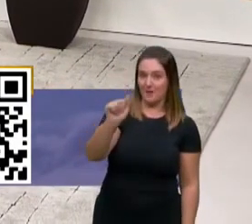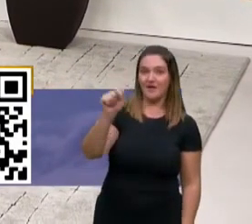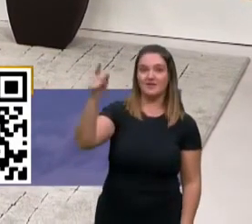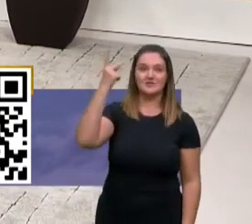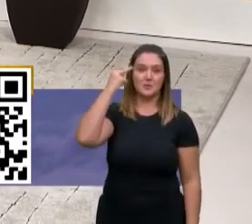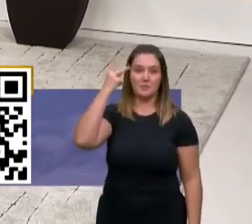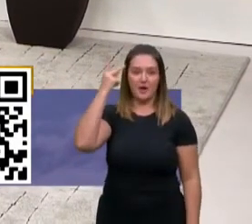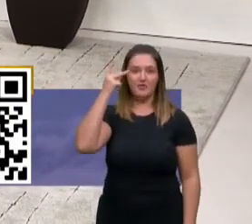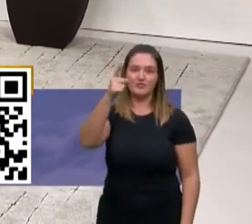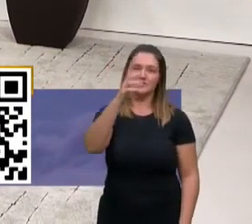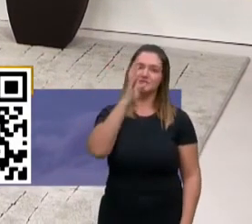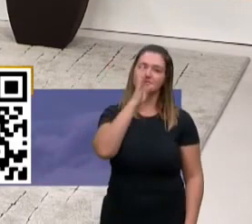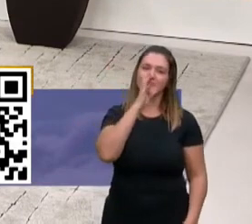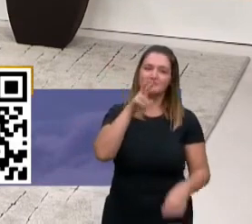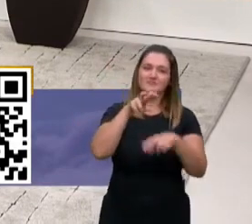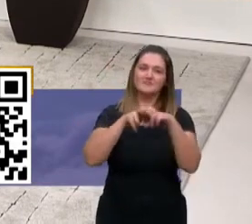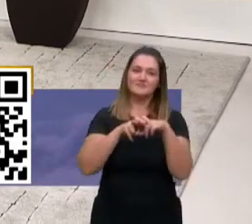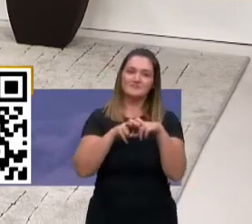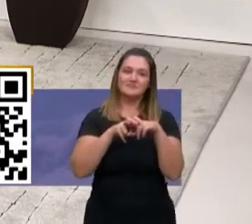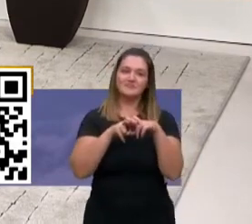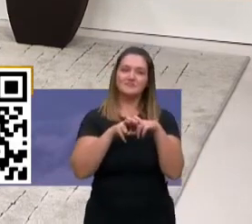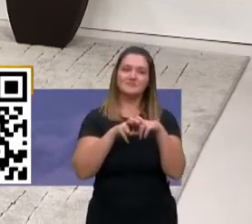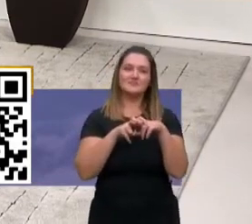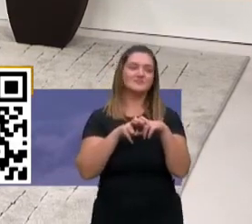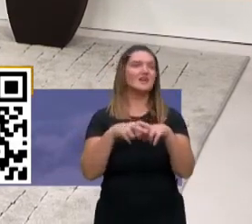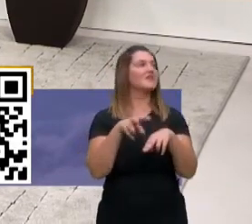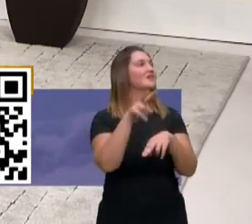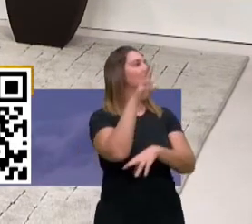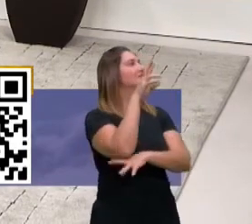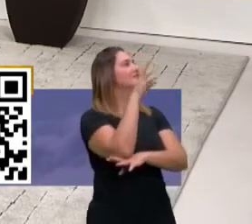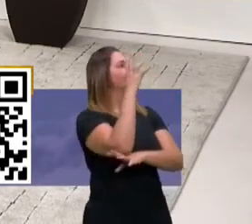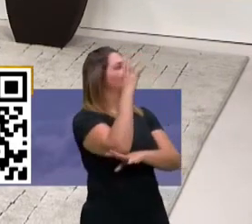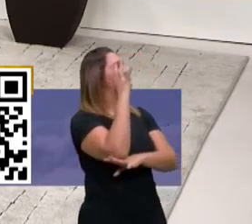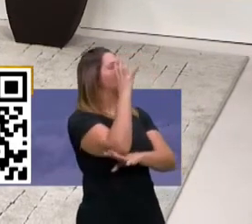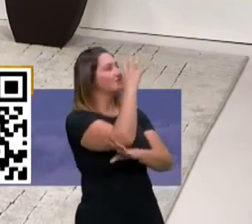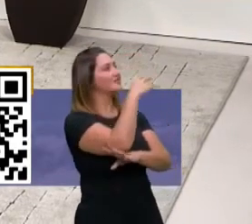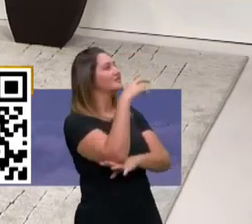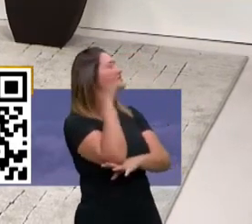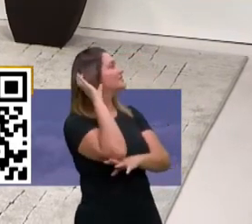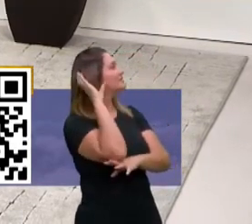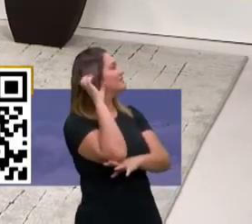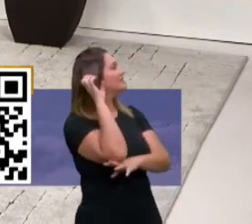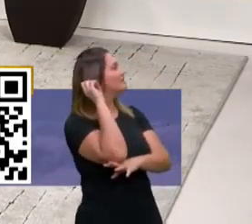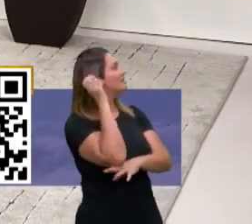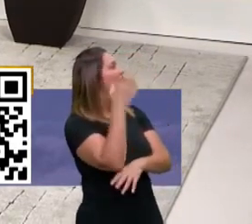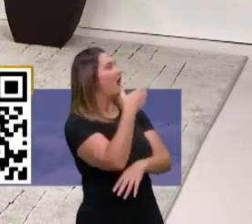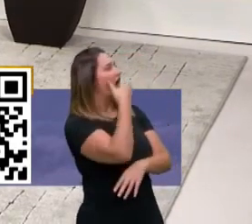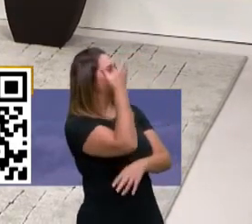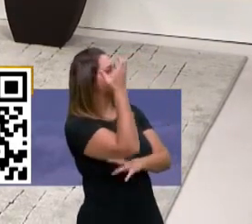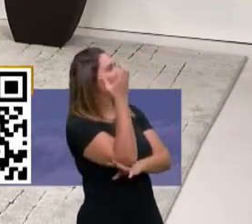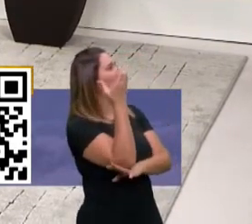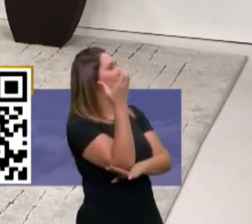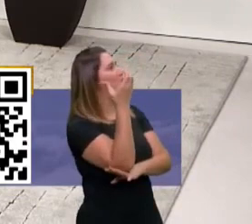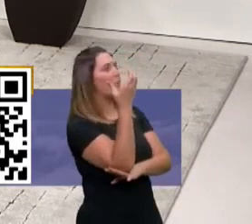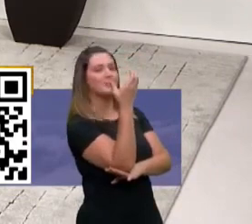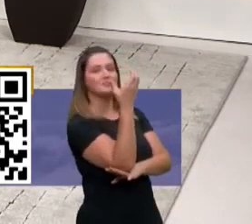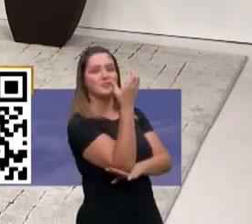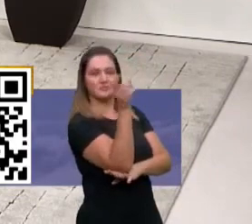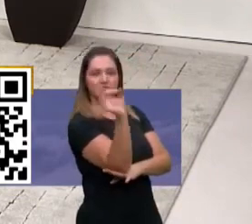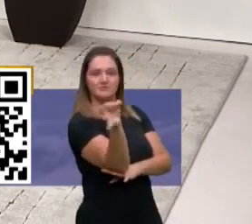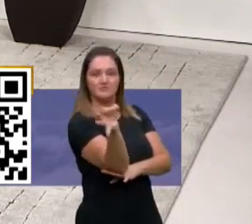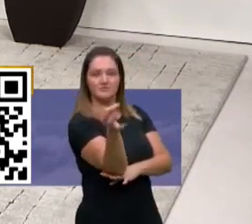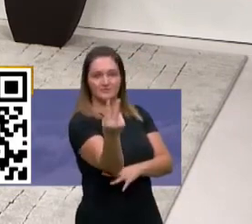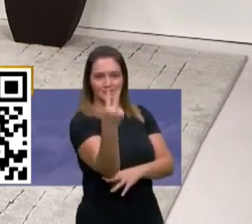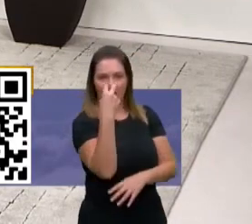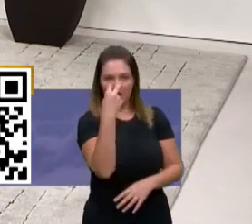aí, escutando atentamente, não está nem olhando para a televisão, mas está escutando, né, seu João? E está aí comendo uma fruta, tranquilo, é ou não